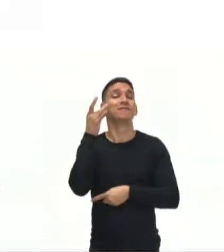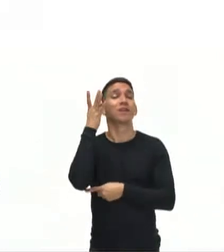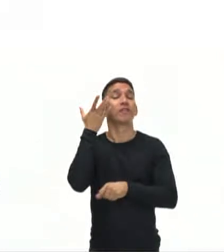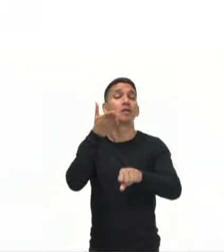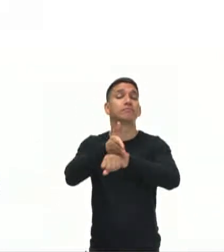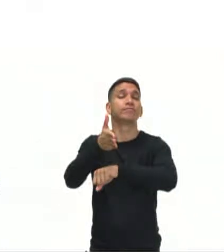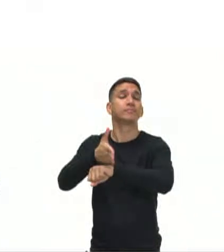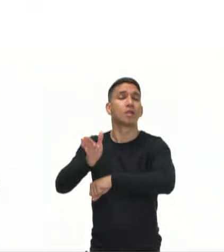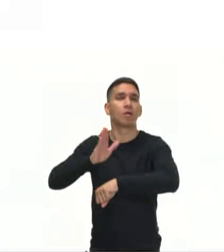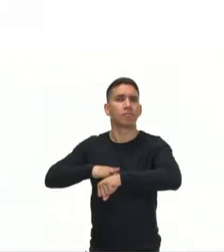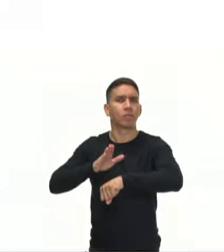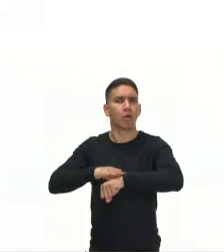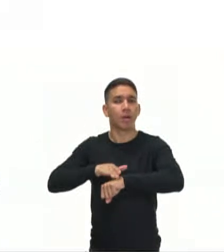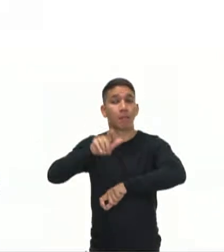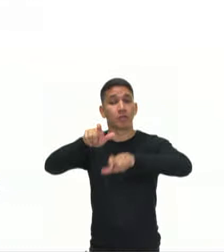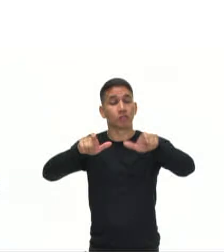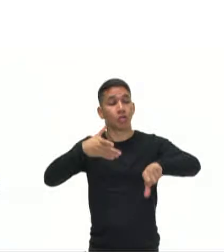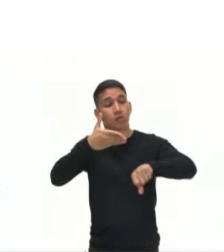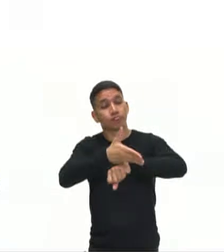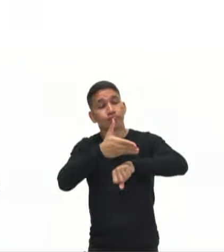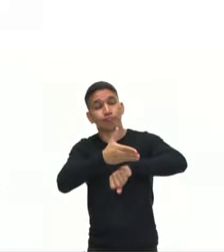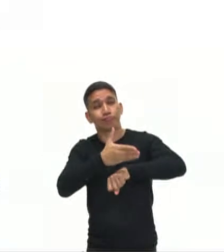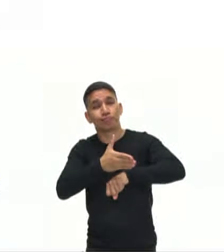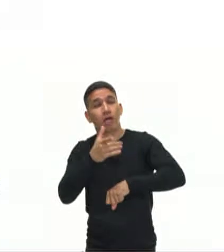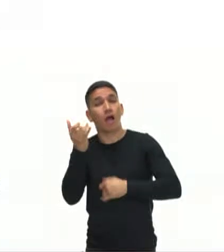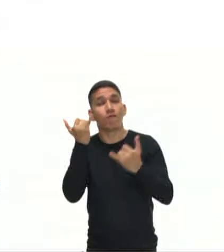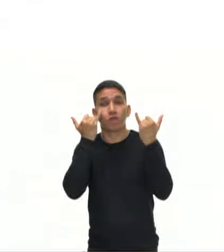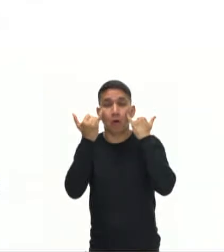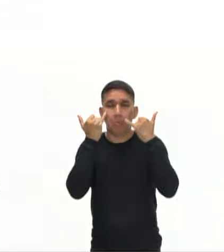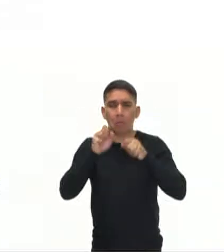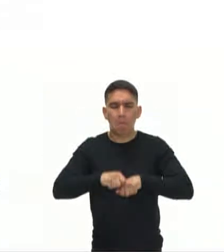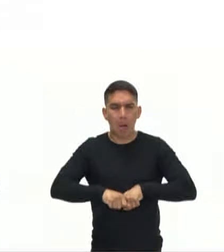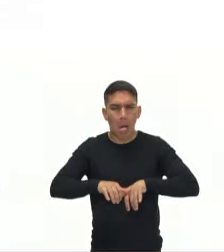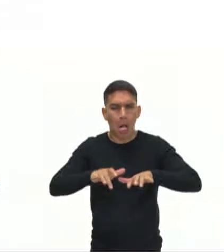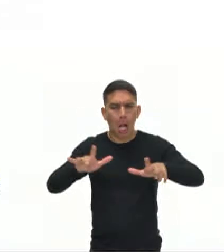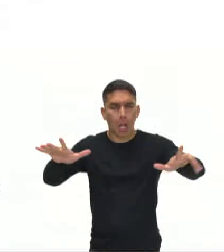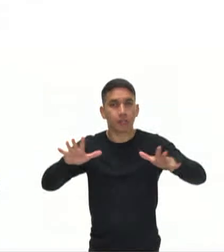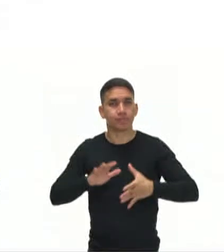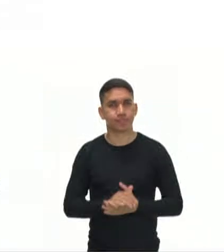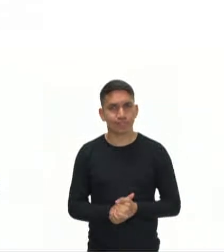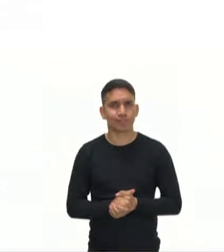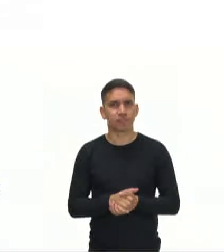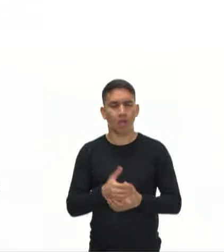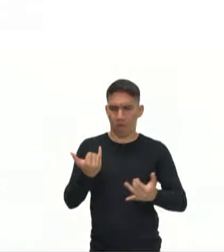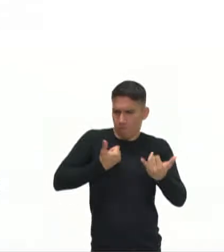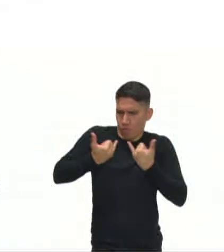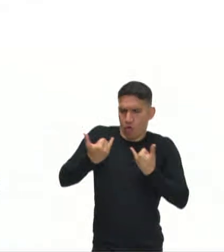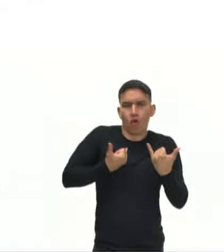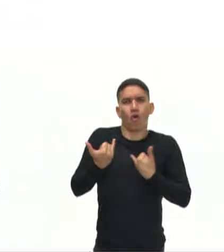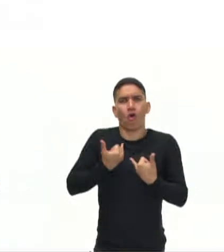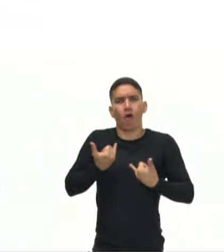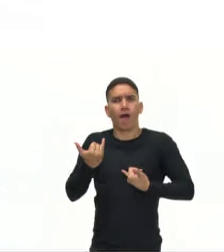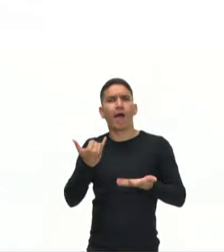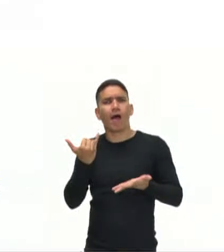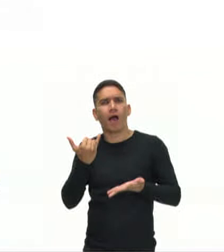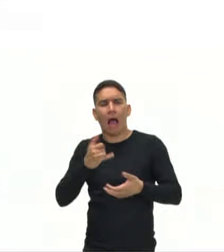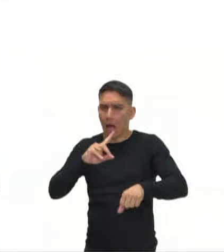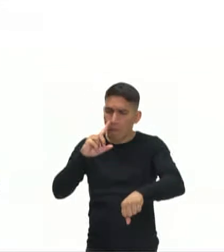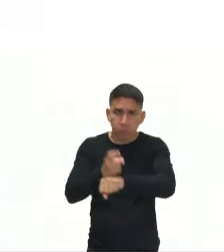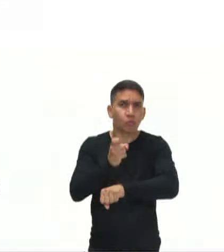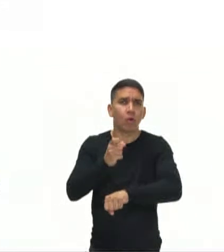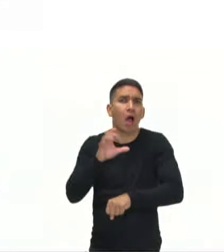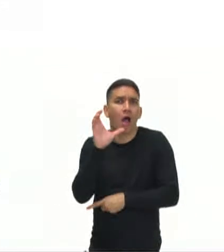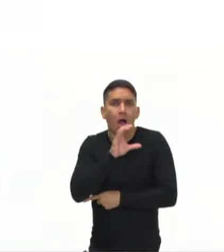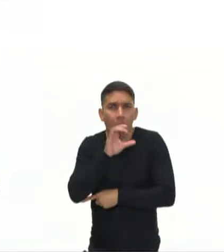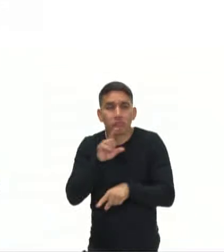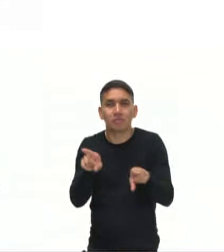ao permitir os usuários acessar informações sob demanda, receber notícia de maneira instantânea, aprender